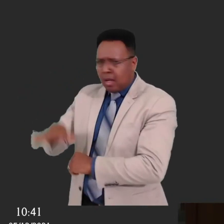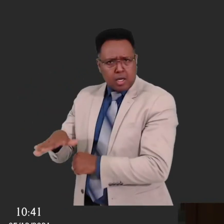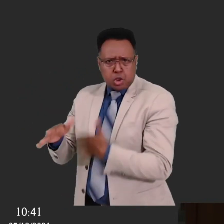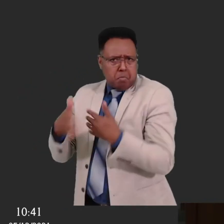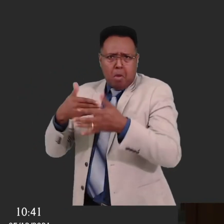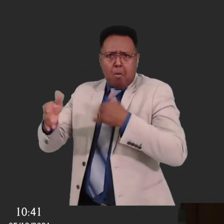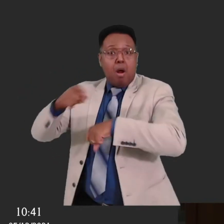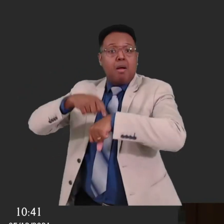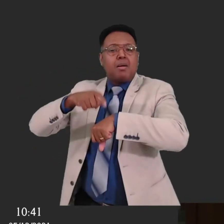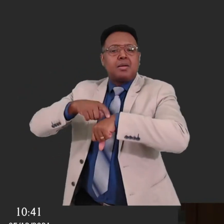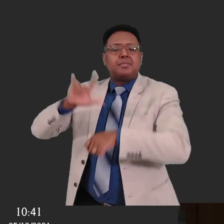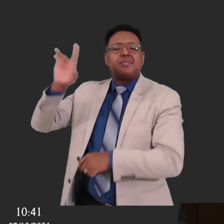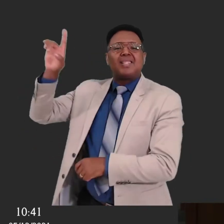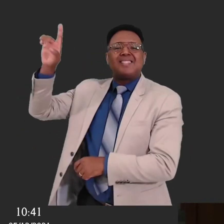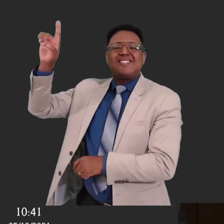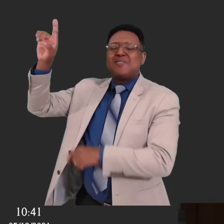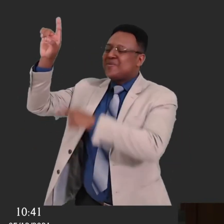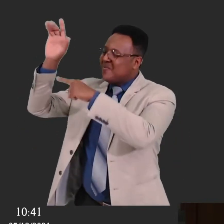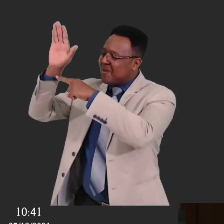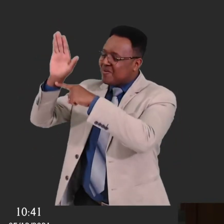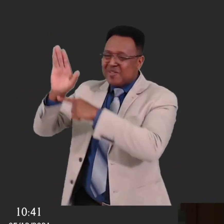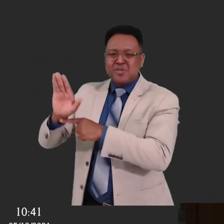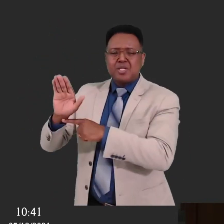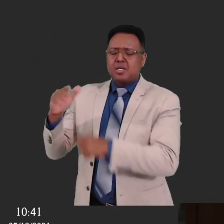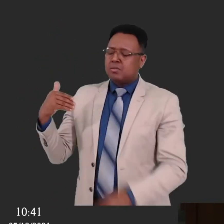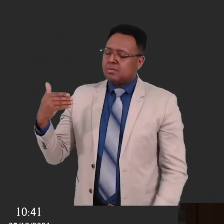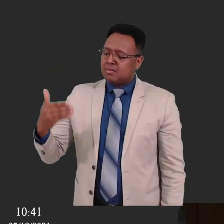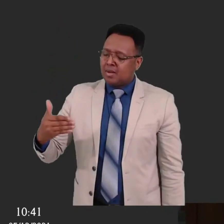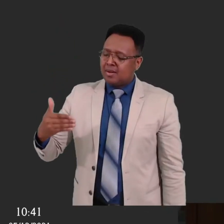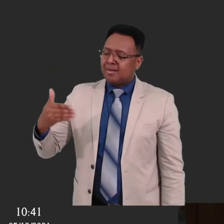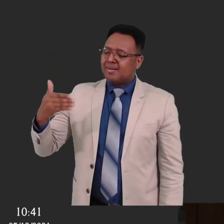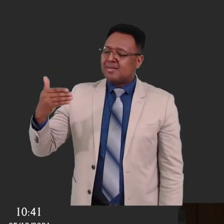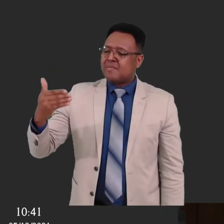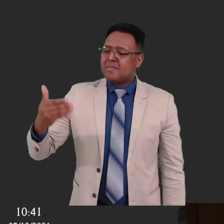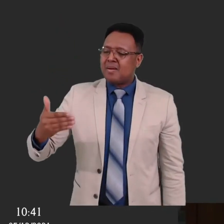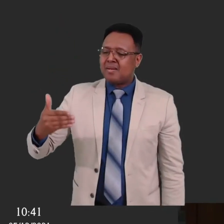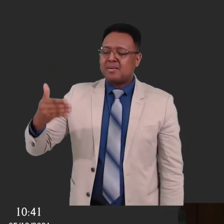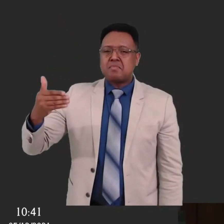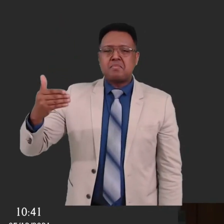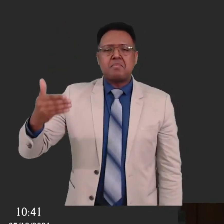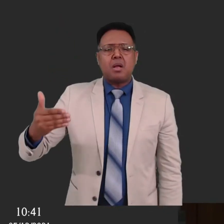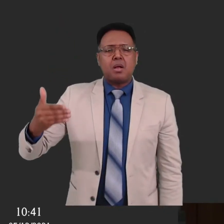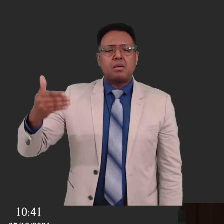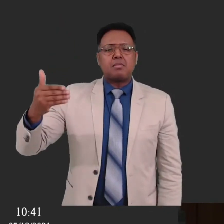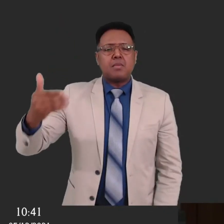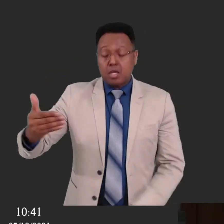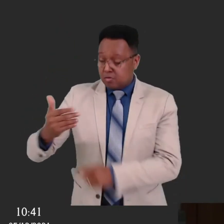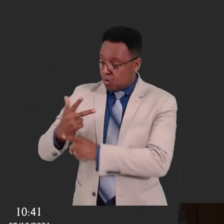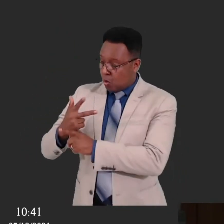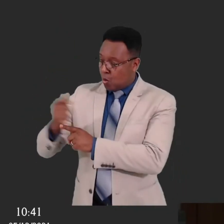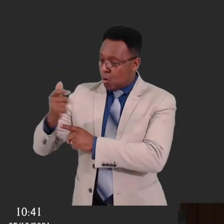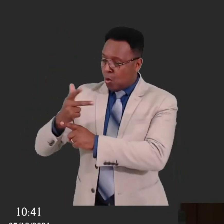o Senhor nos vai levando passo a passo, vencendo as dificuldades desta vida